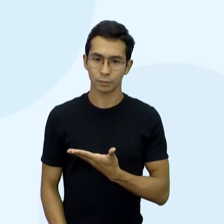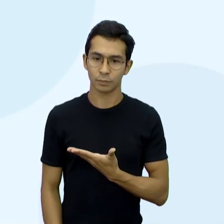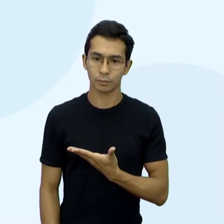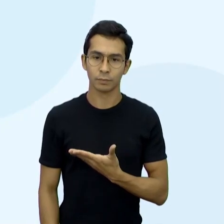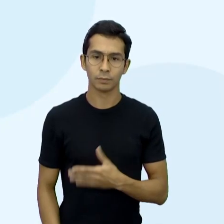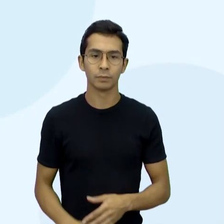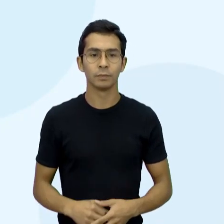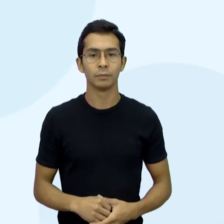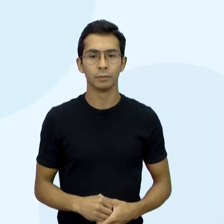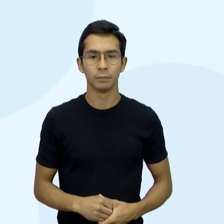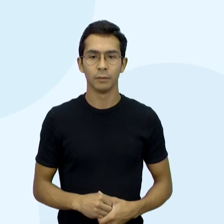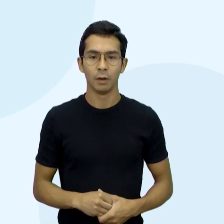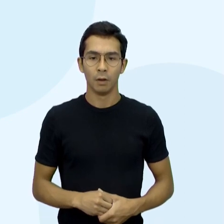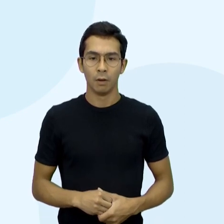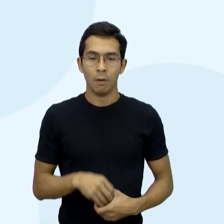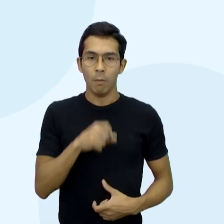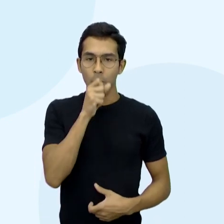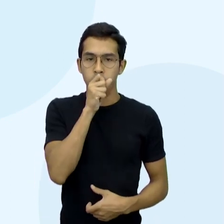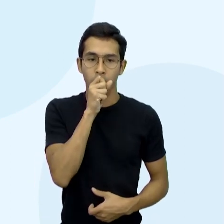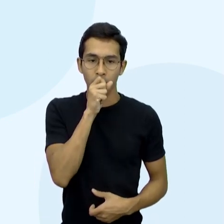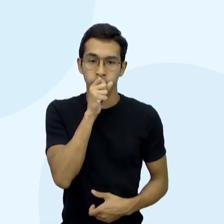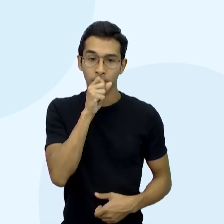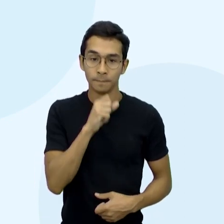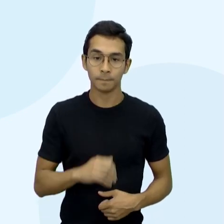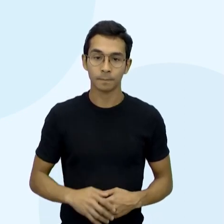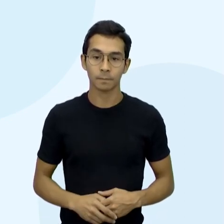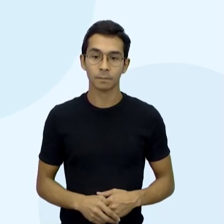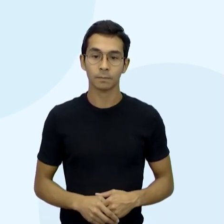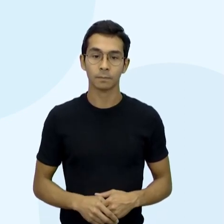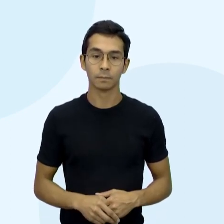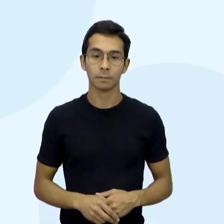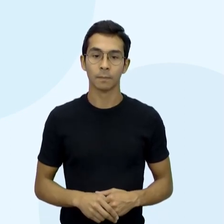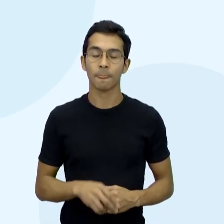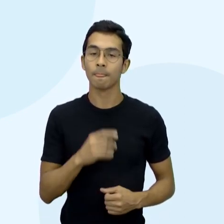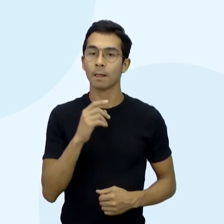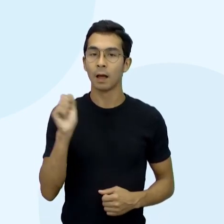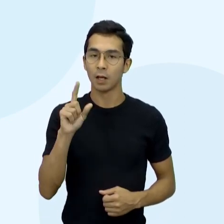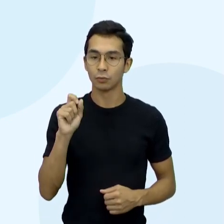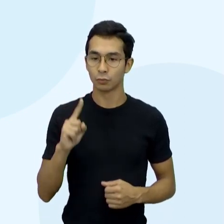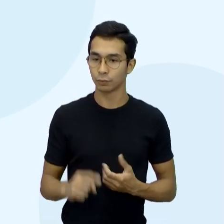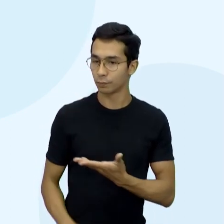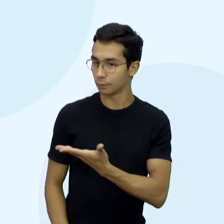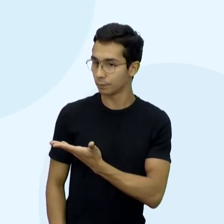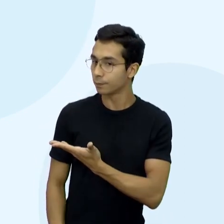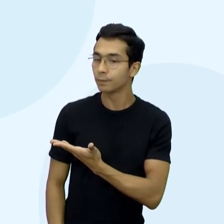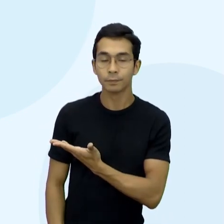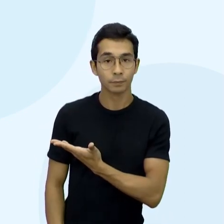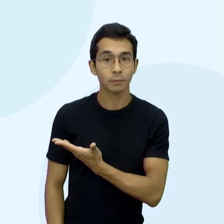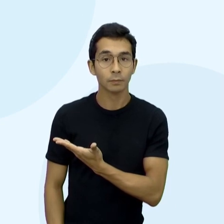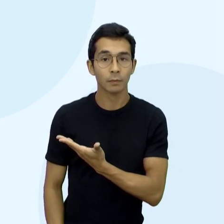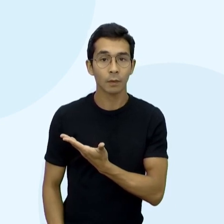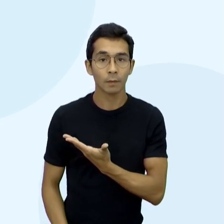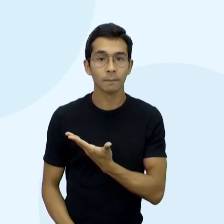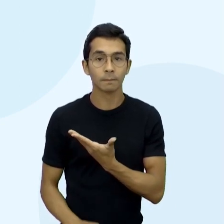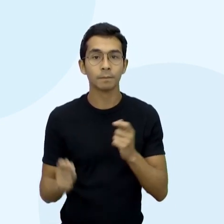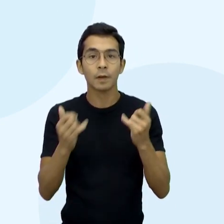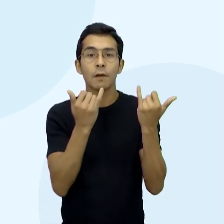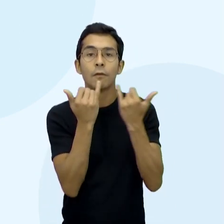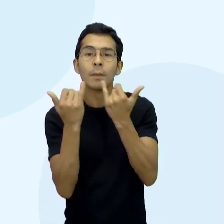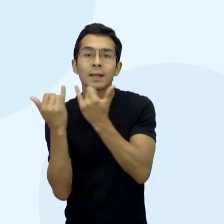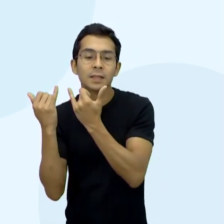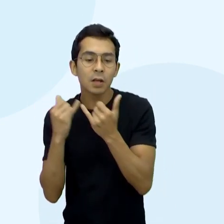Em contraste, verificadores, lá no sublinhado. Em contraste, verificadores de informações rapidamente abrem